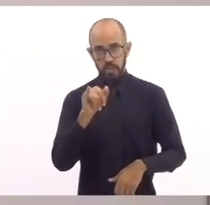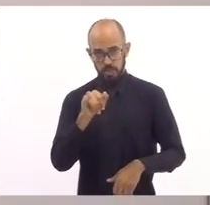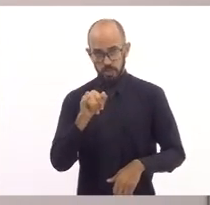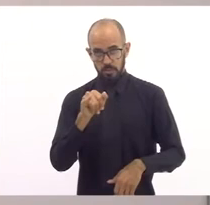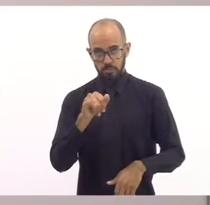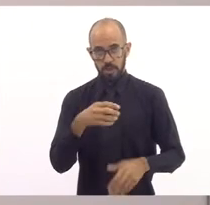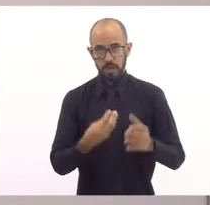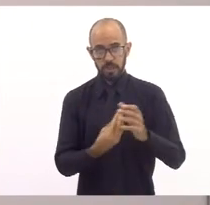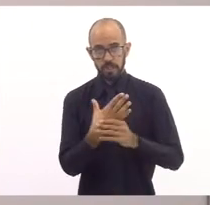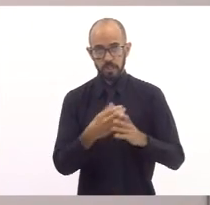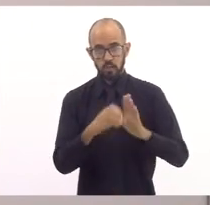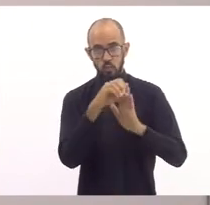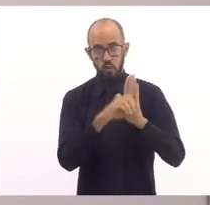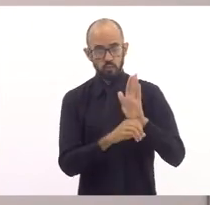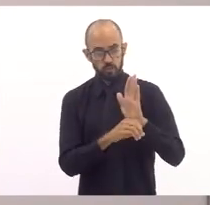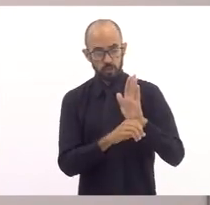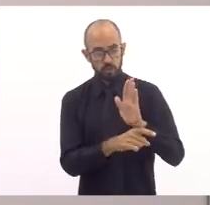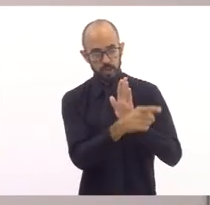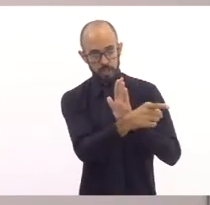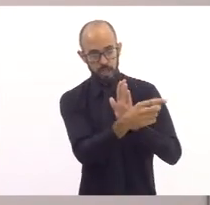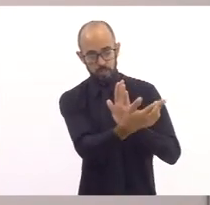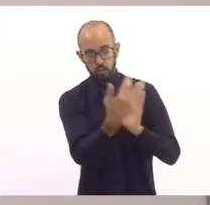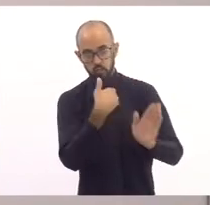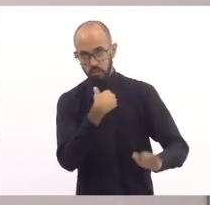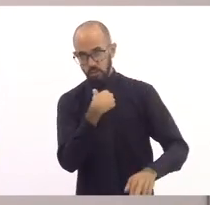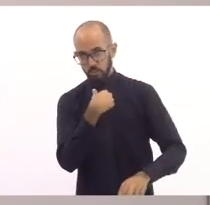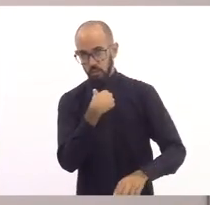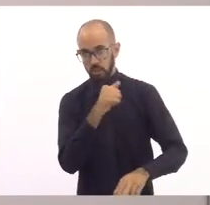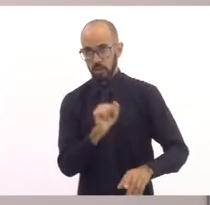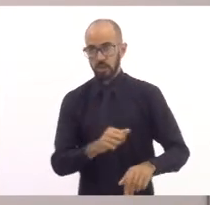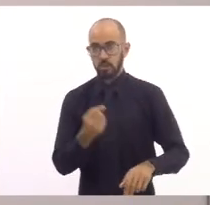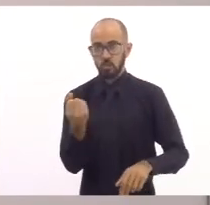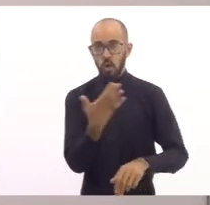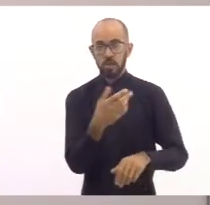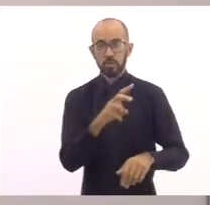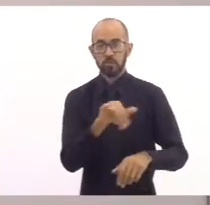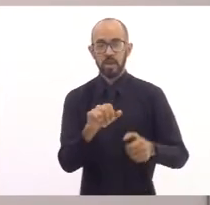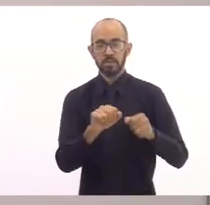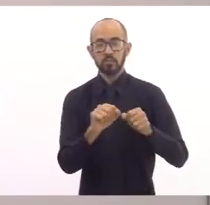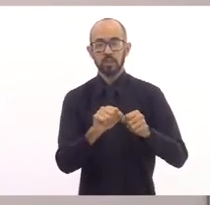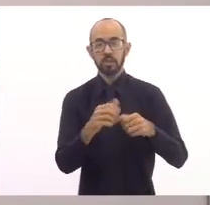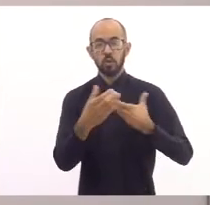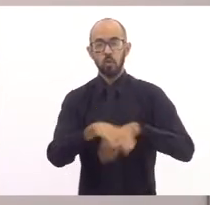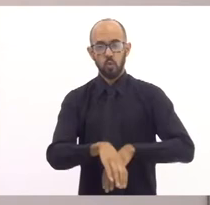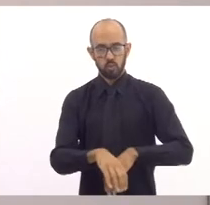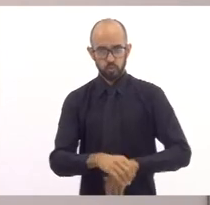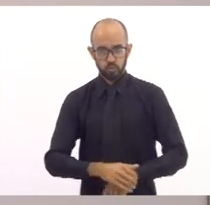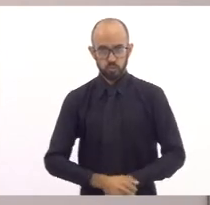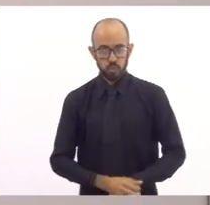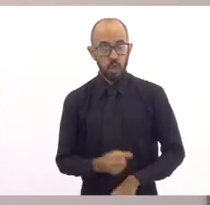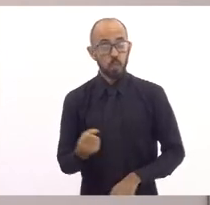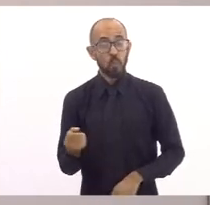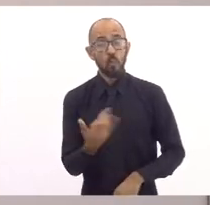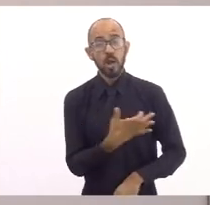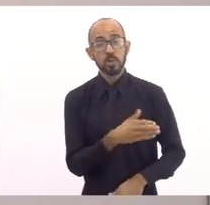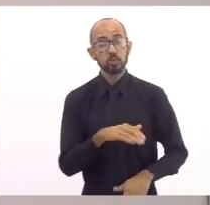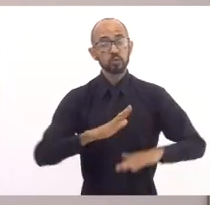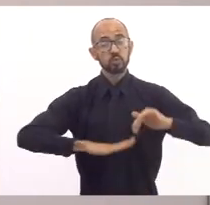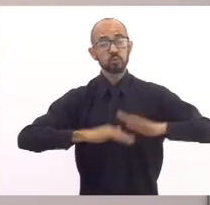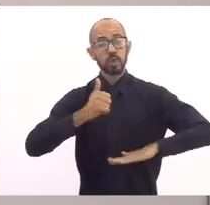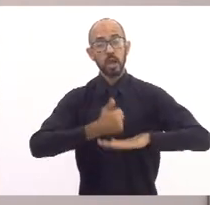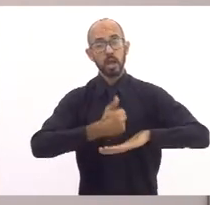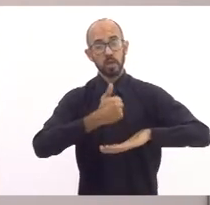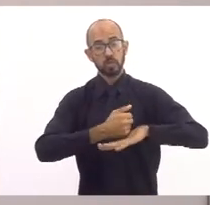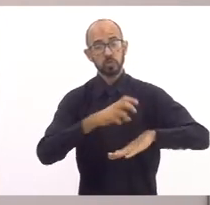Murilo para que ele nos respondesse quando será o concurso público, quantos cargos serão